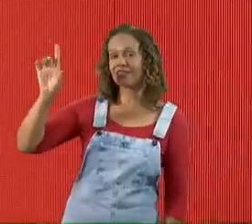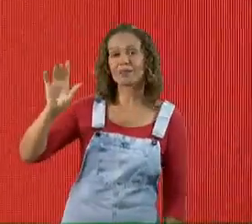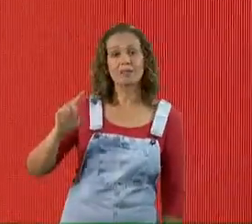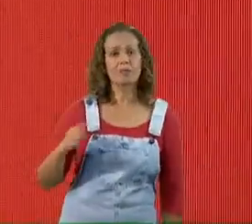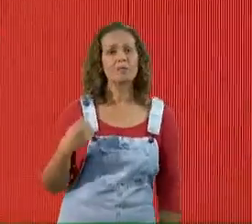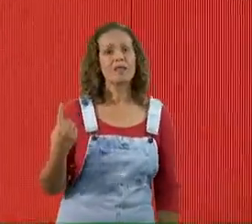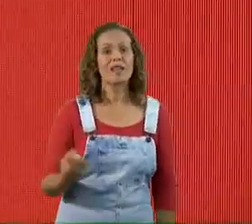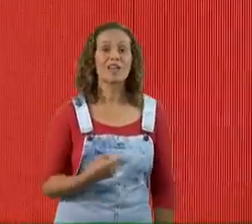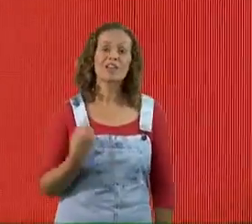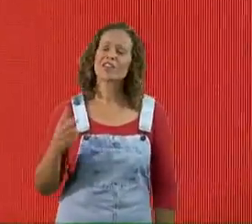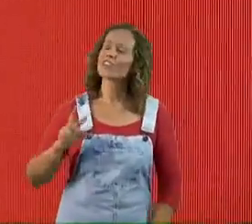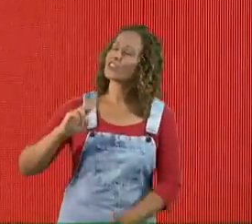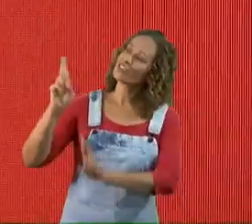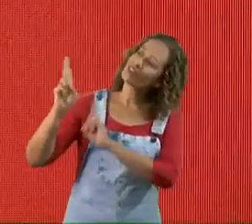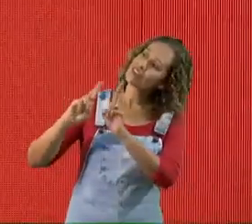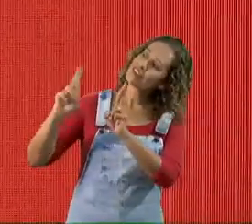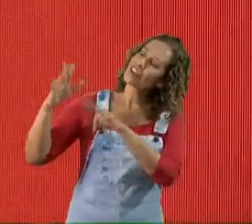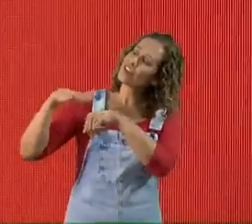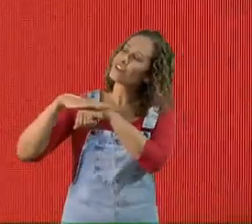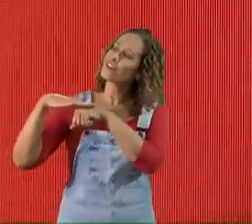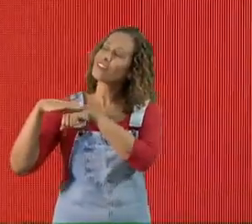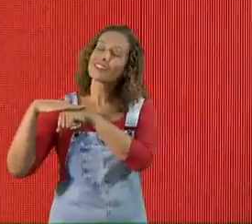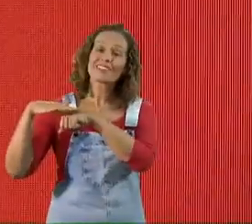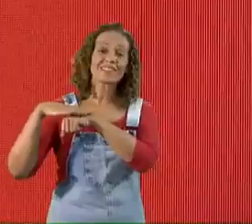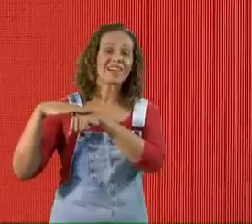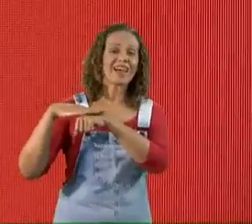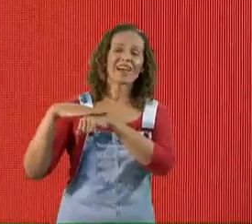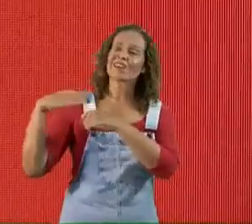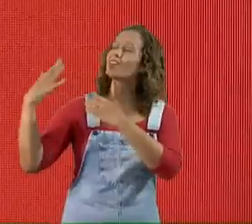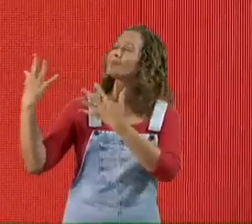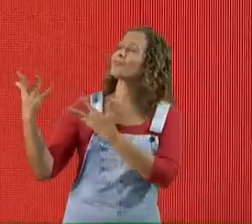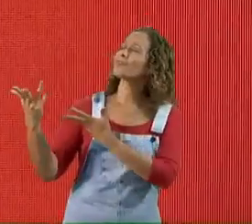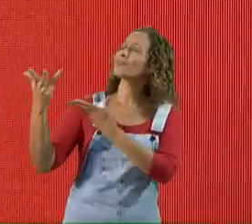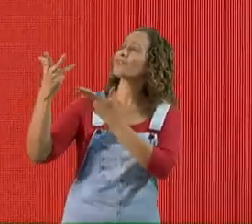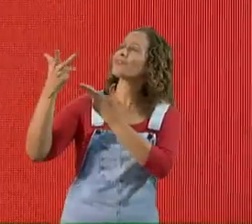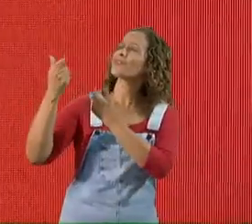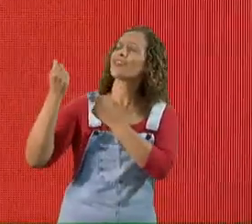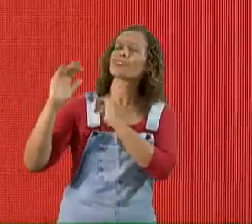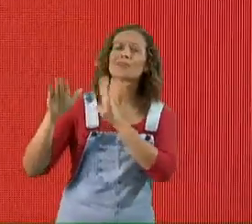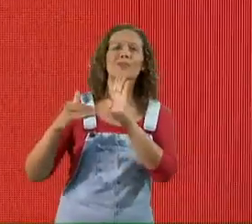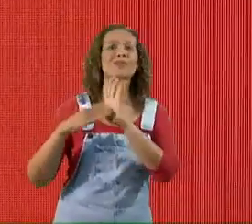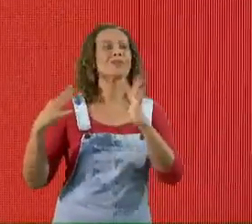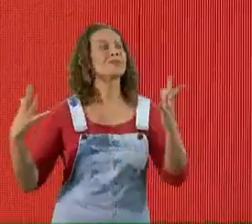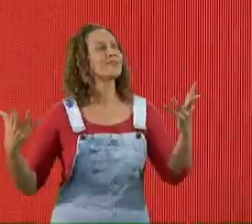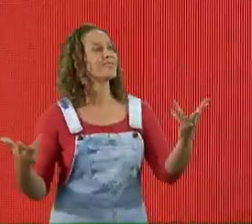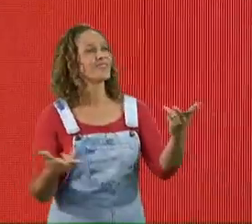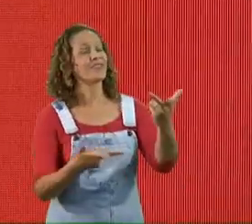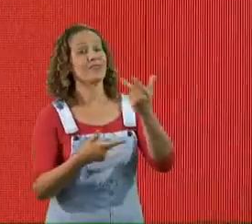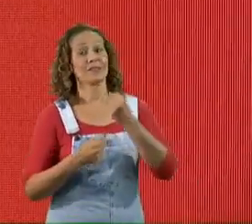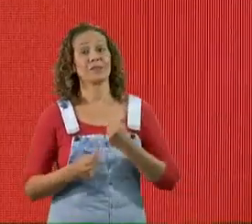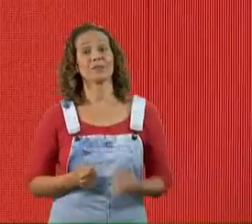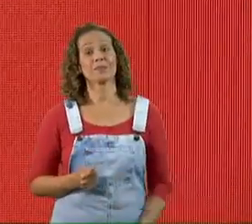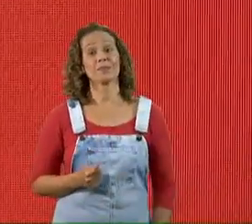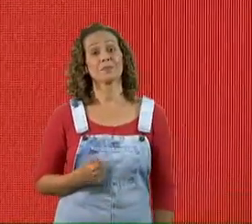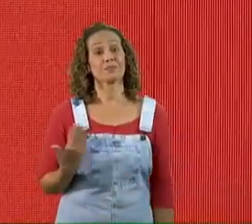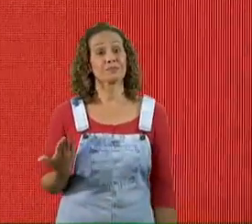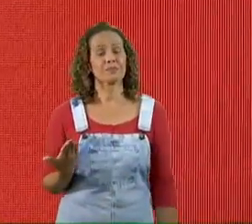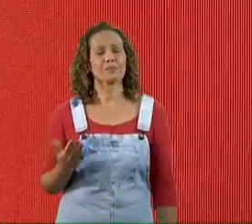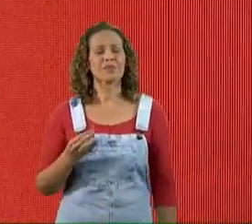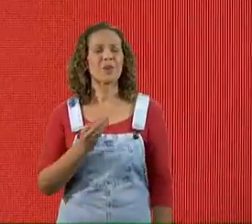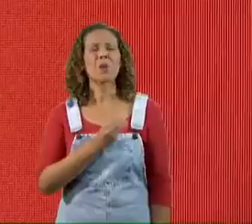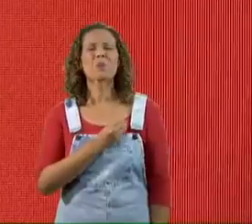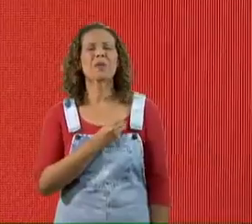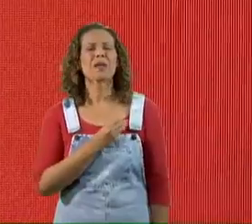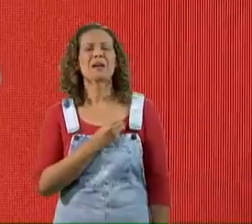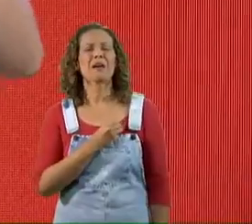gente conversava com Deus e estava tudo perfeito. Éramos seus amigos. Mas sabe o que o pecado fez